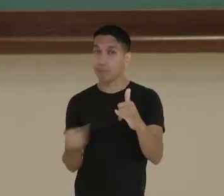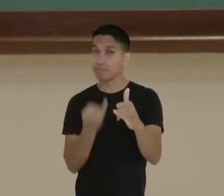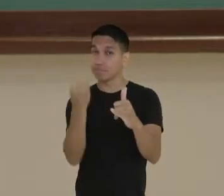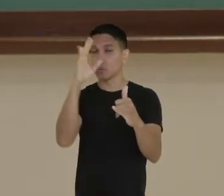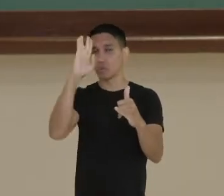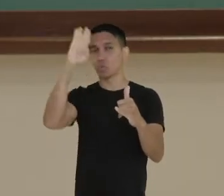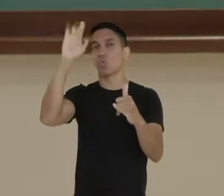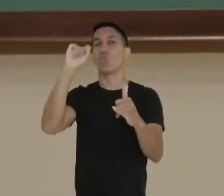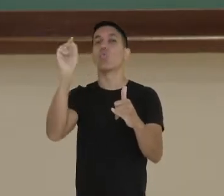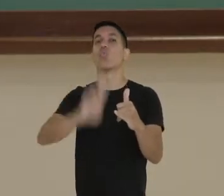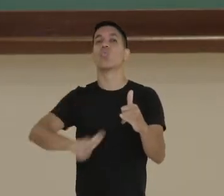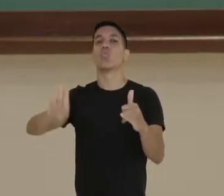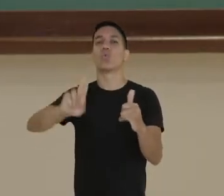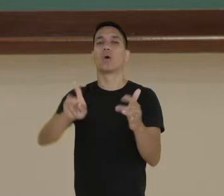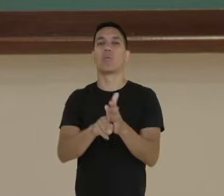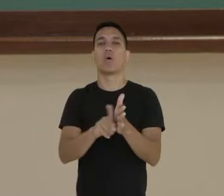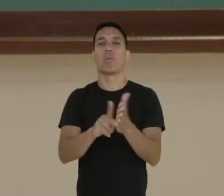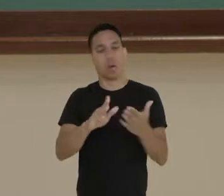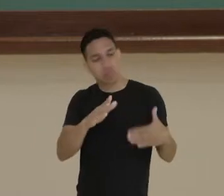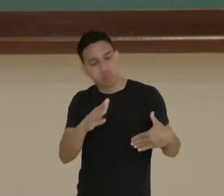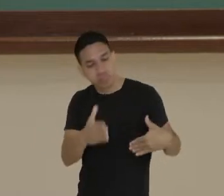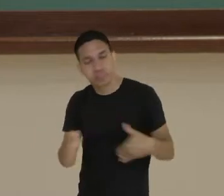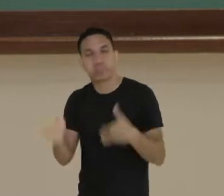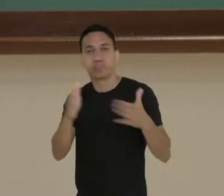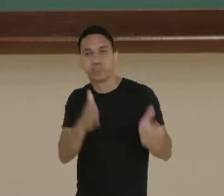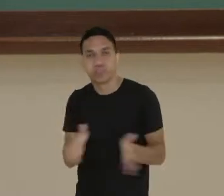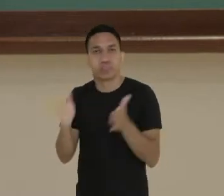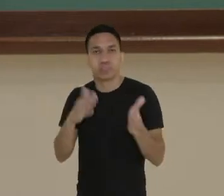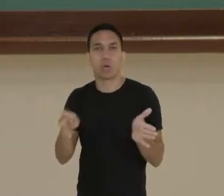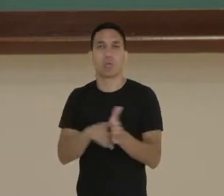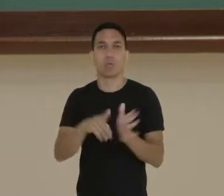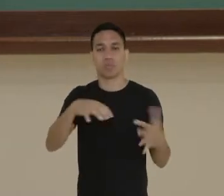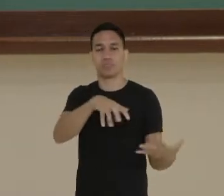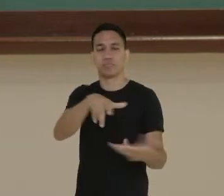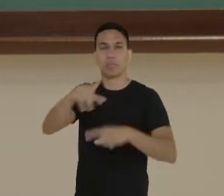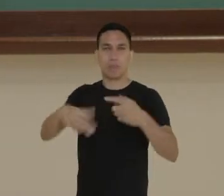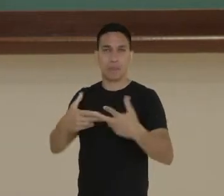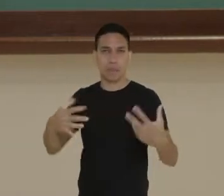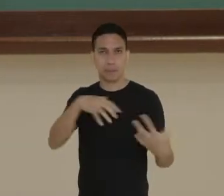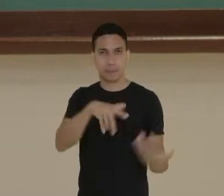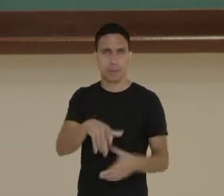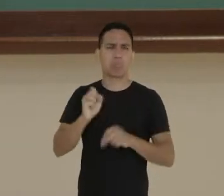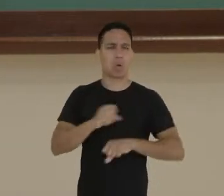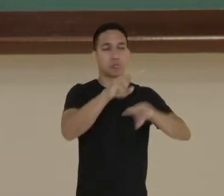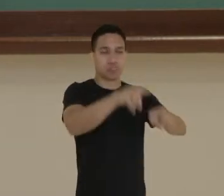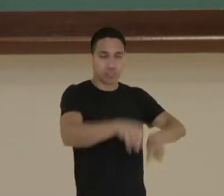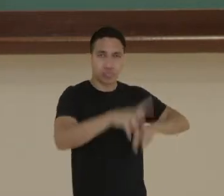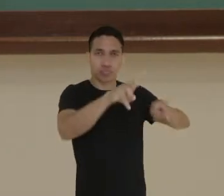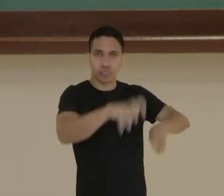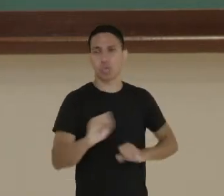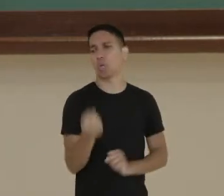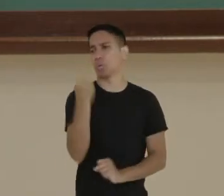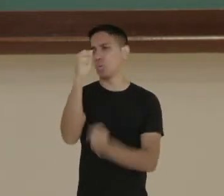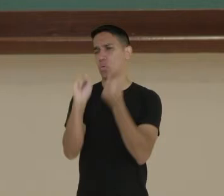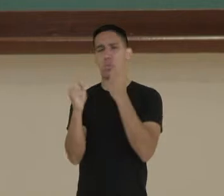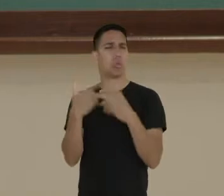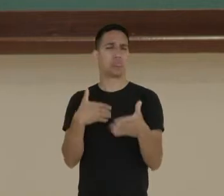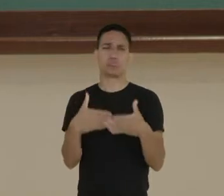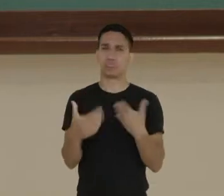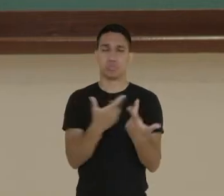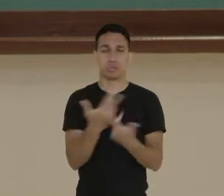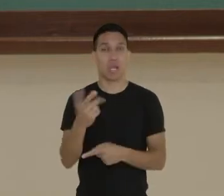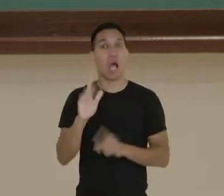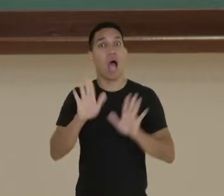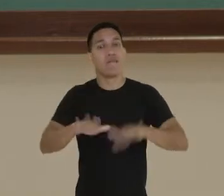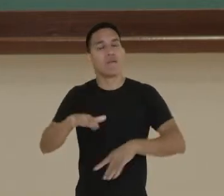a produção de bens para o nosso consumo, né? Seja pela indústria, seja pela agricultura, certo? Então, quando a gente pensa em energia, às